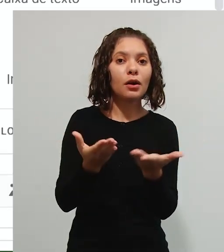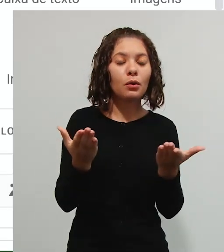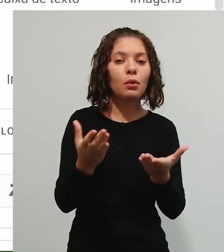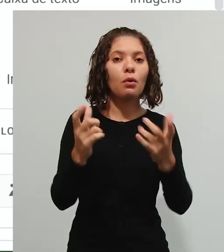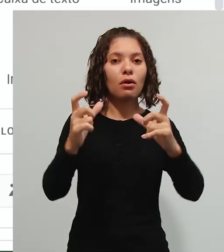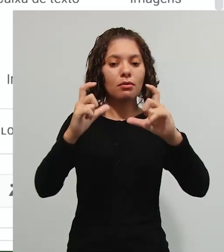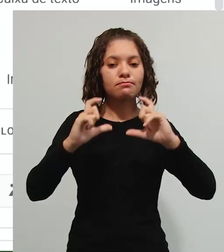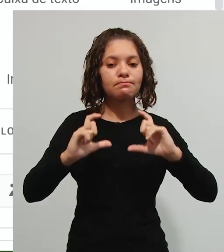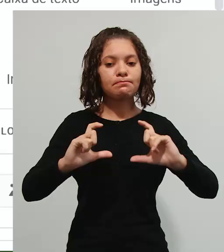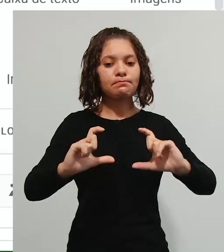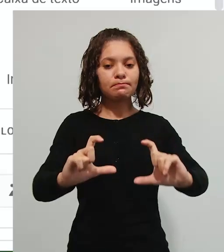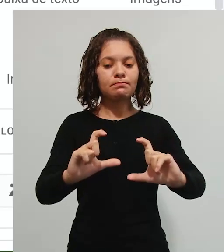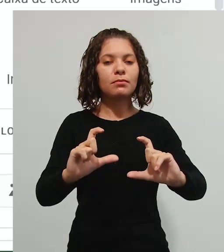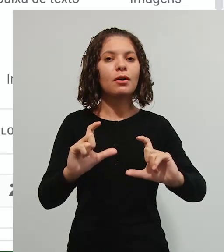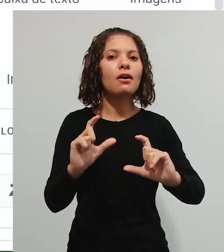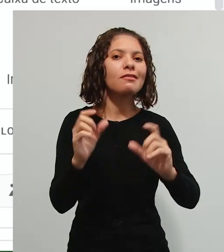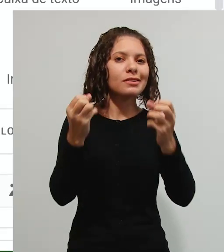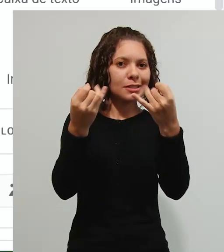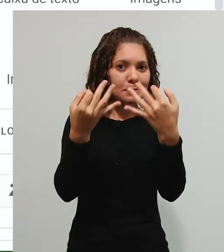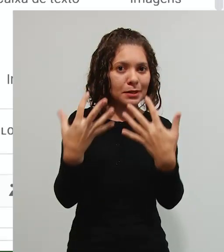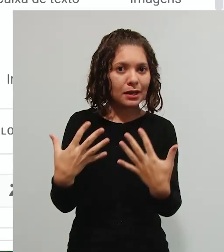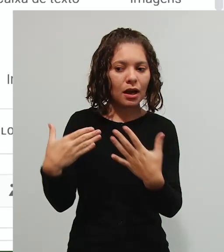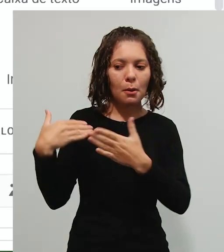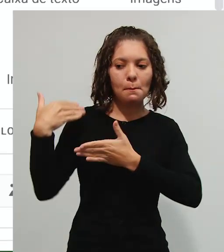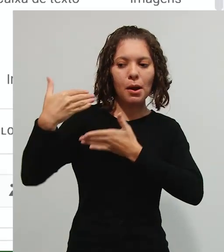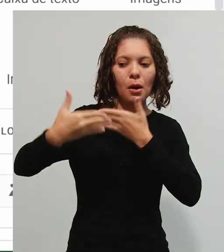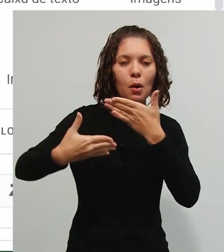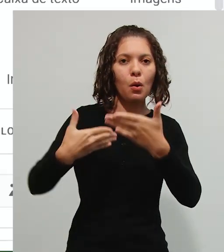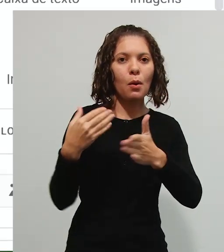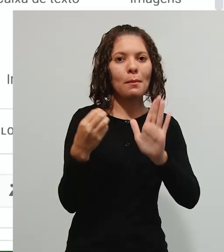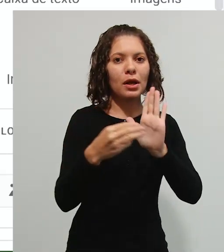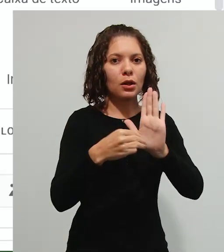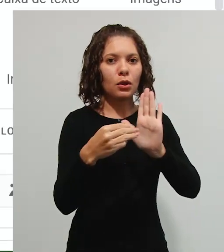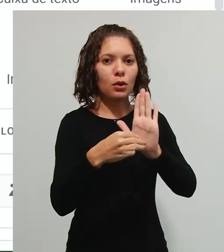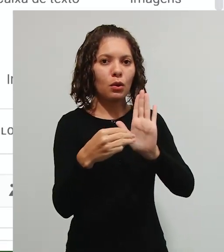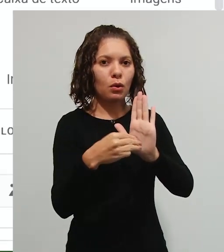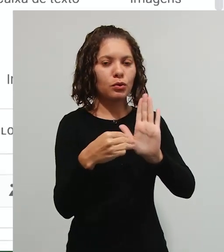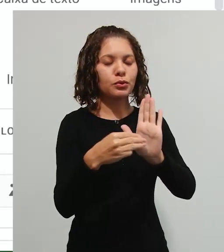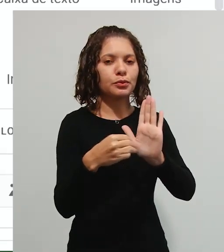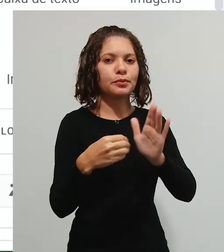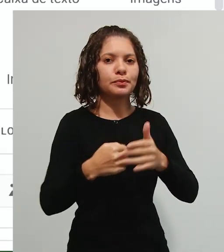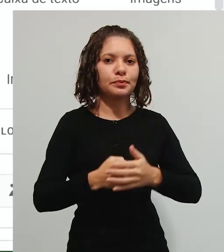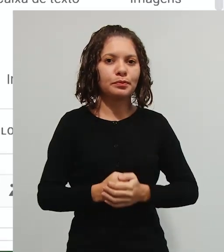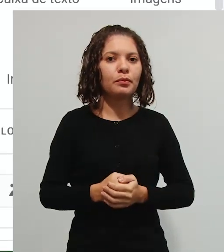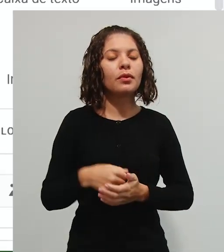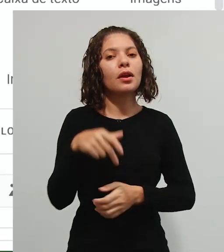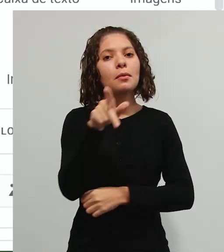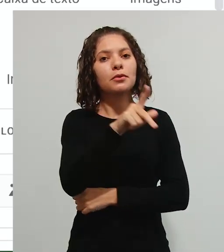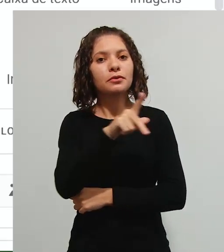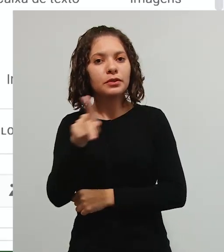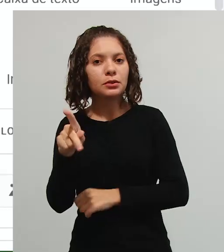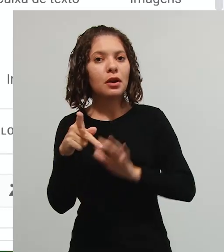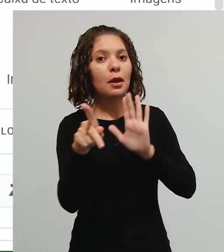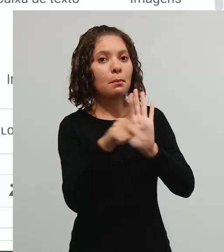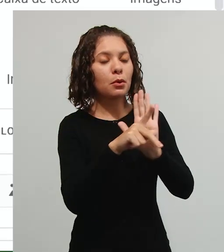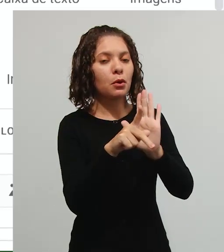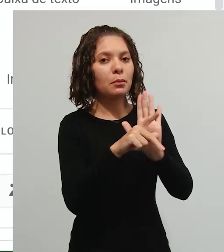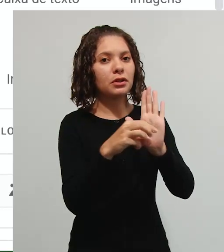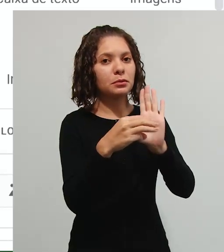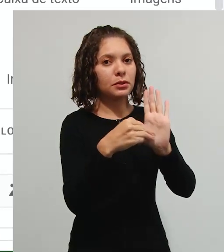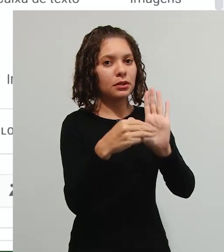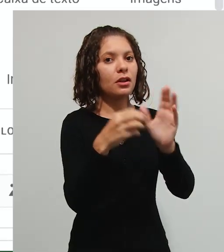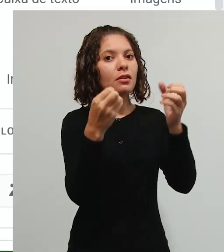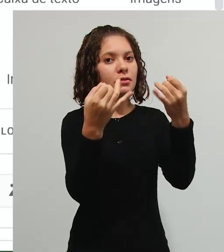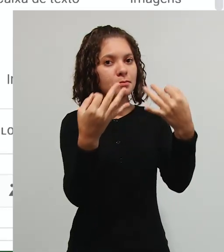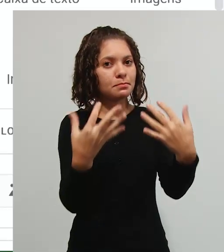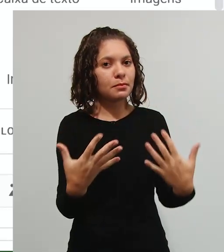Professor de metodologia que vai explanar para vocês aí os procedimentos, qual é a abordagem, né?